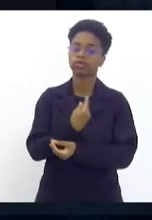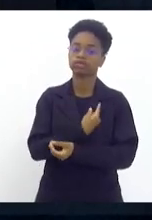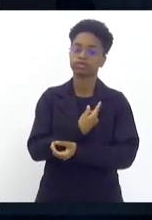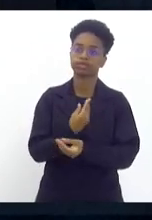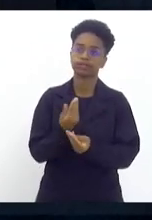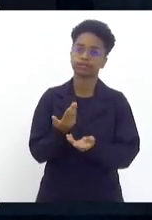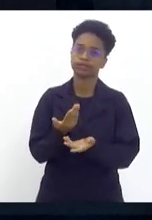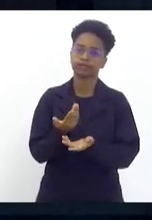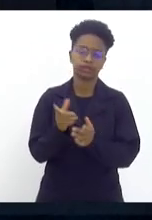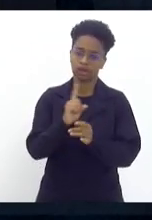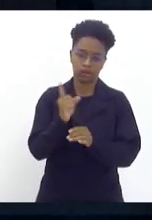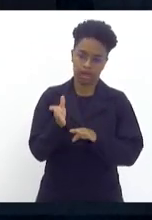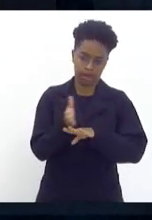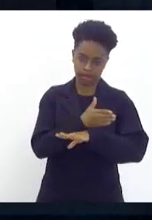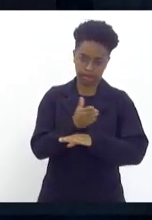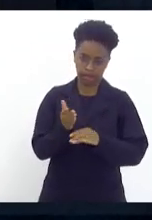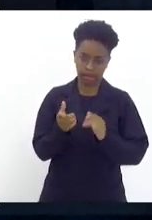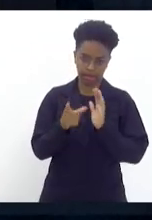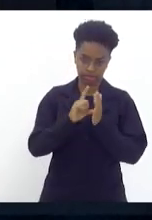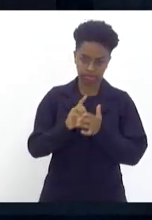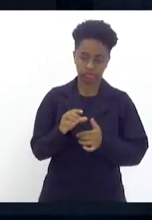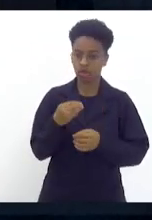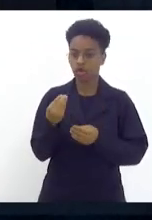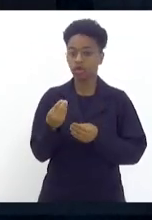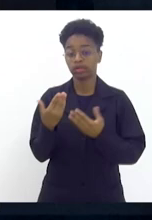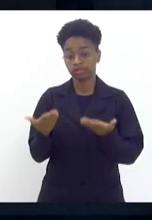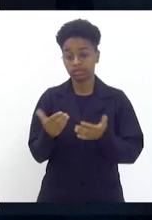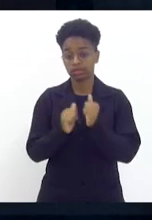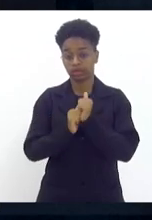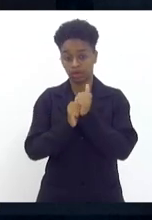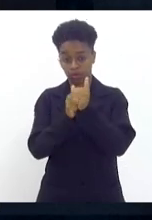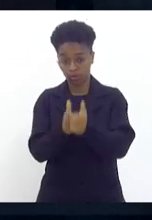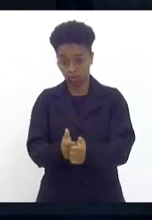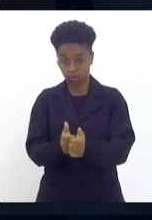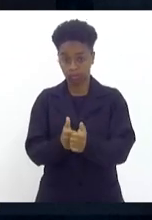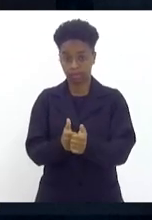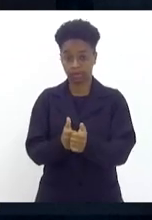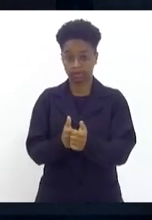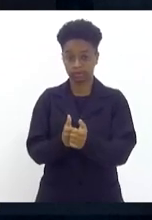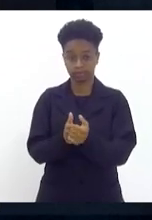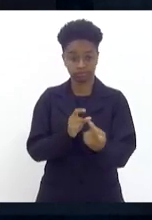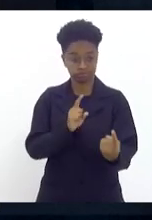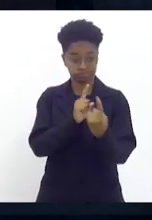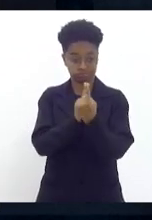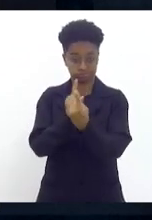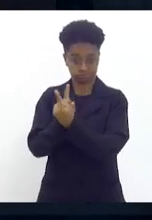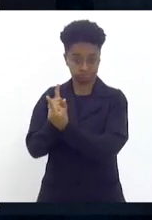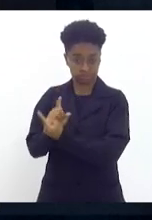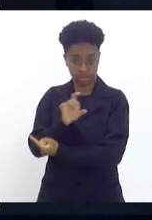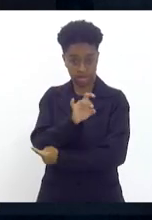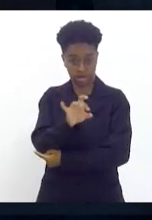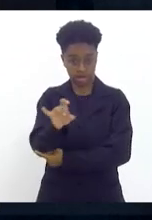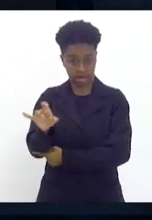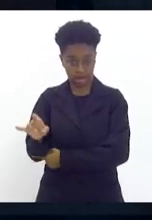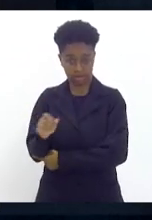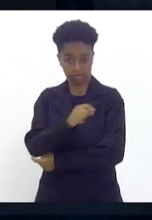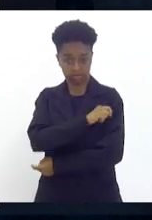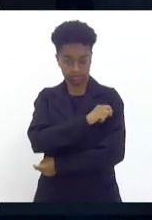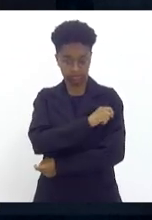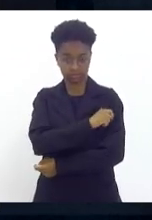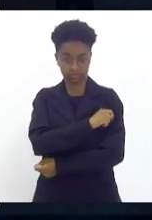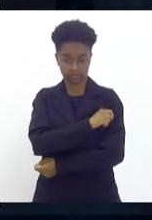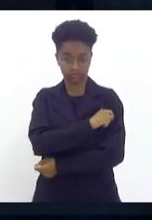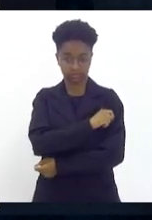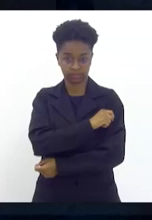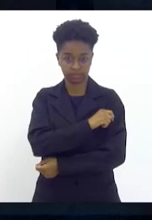Né? Não, antes disso, pulando. Então, esse acompanhamento personalizado, né, pessoal com cada um